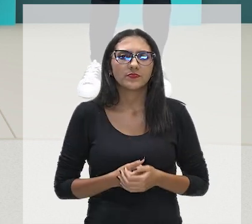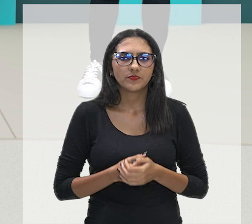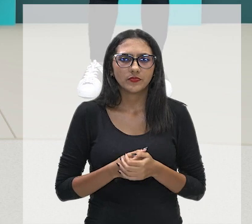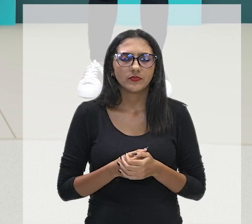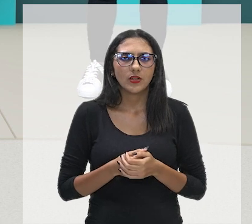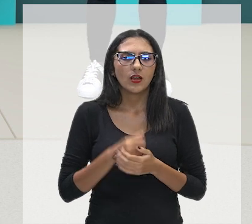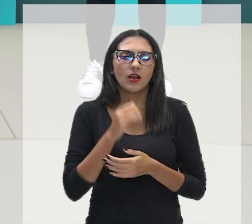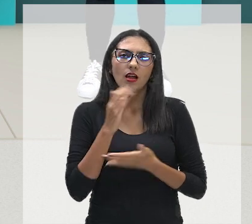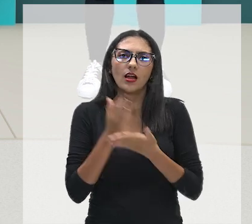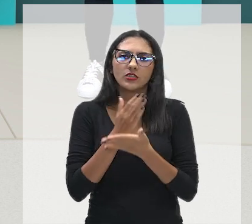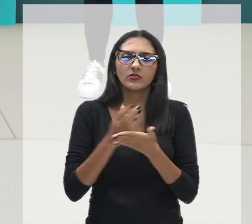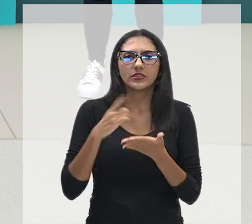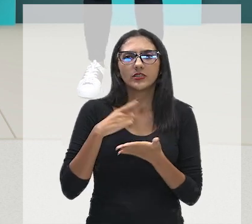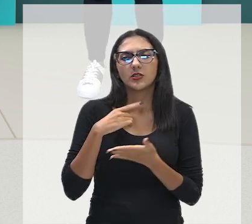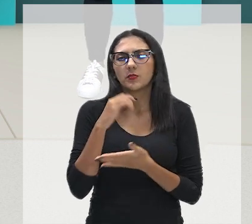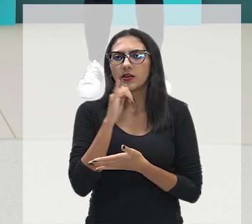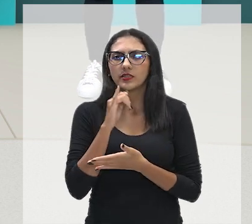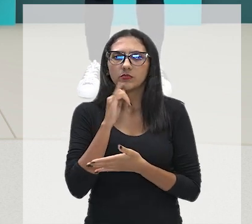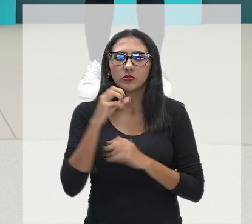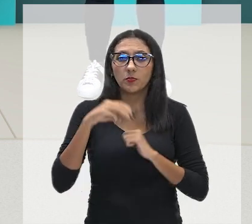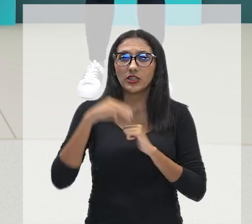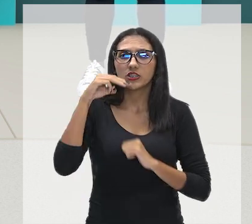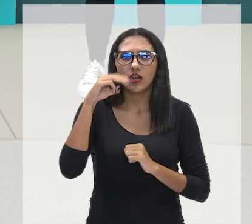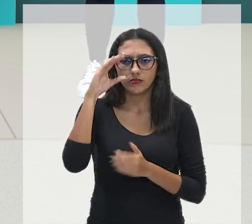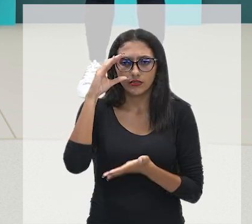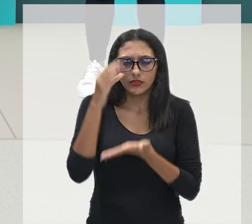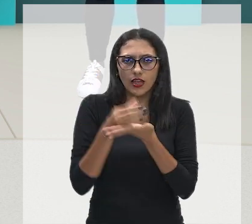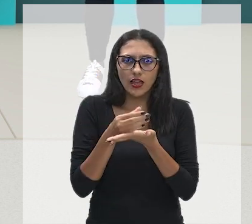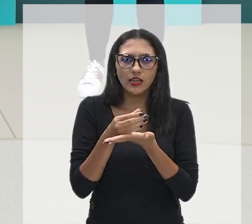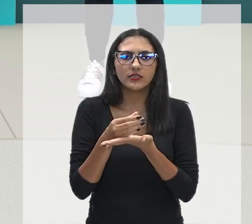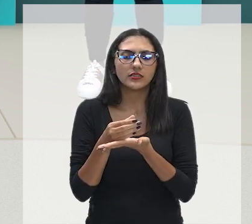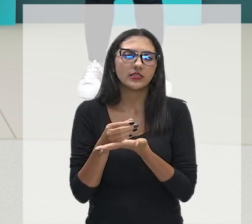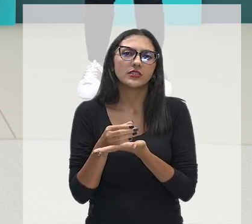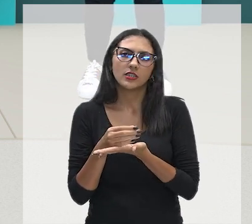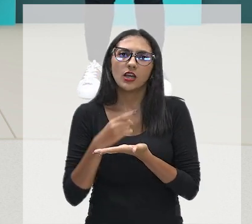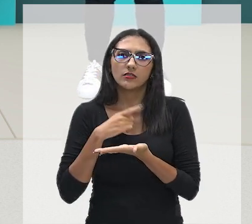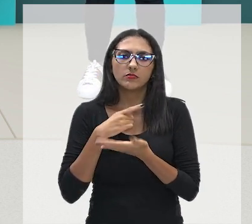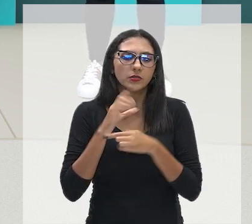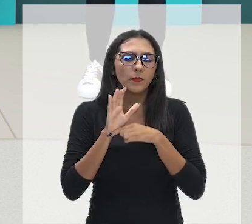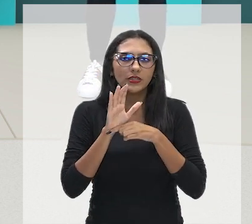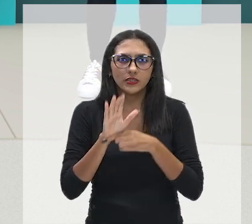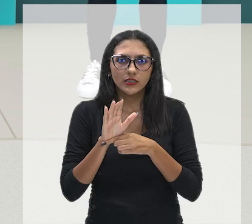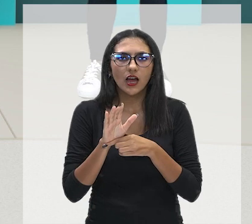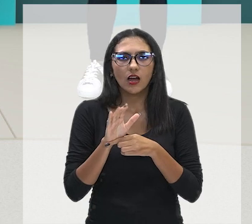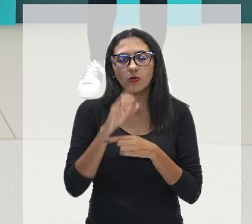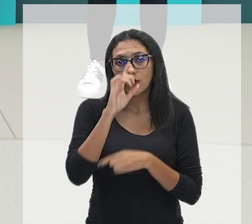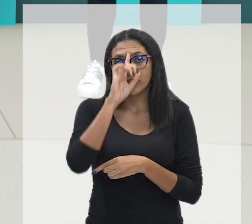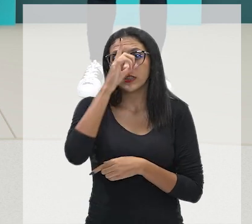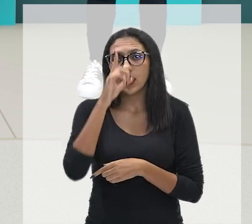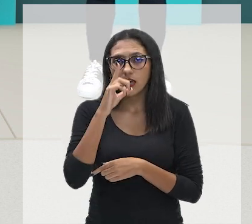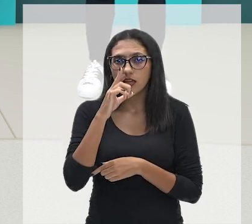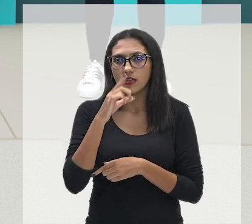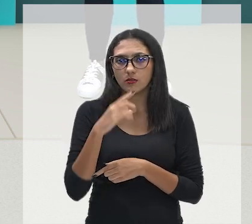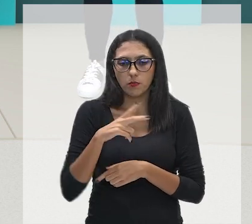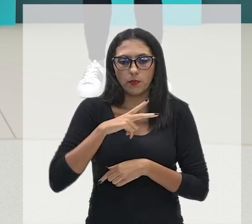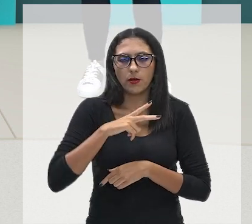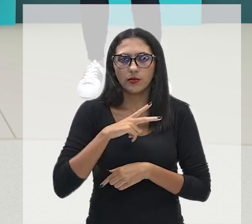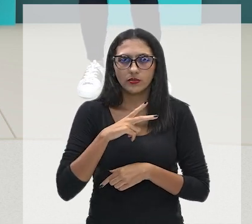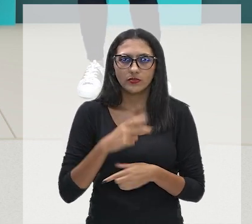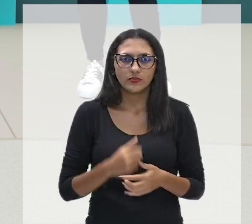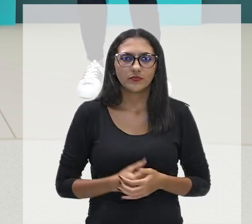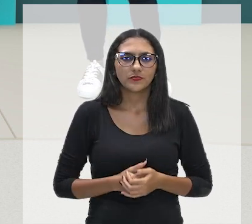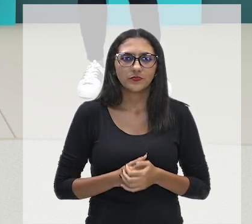de mestrado, de doutorado, argumentando ali a sua ideia. Então, para quem é o